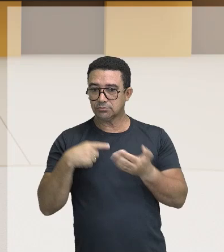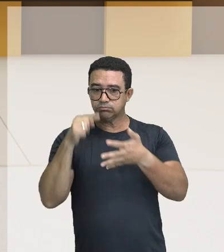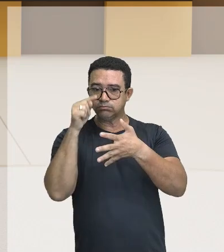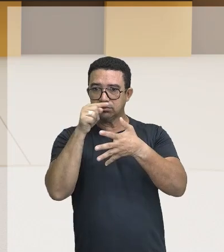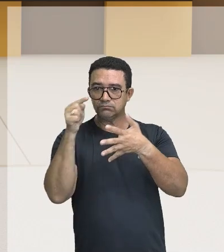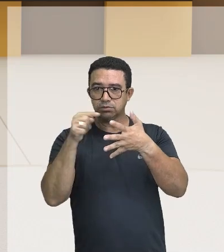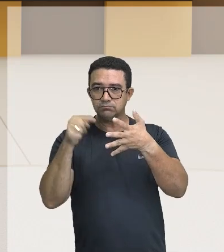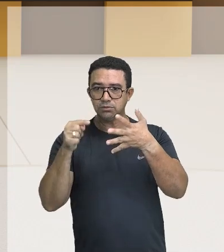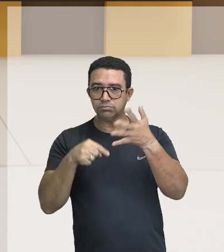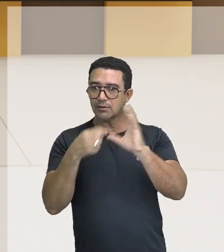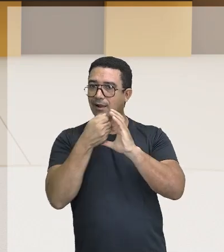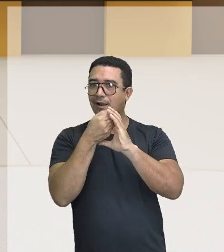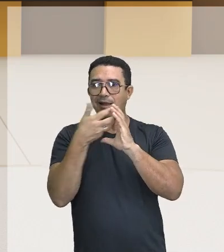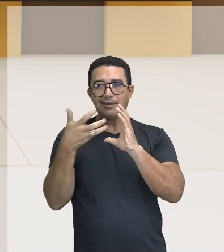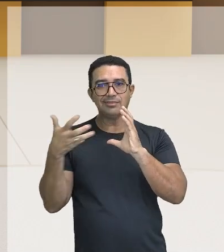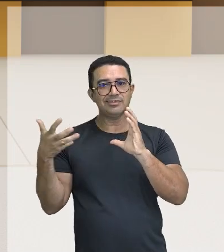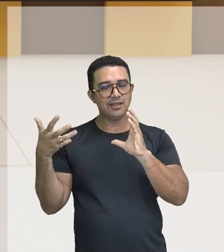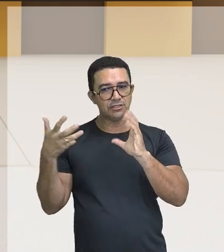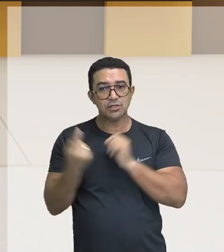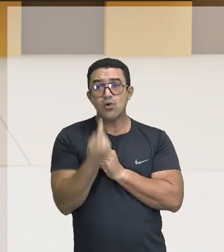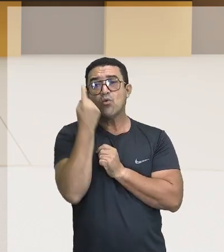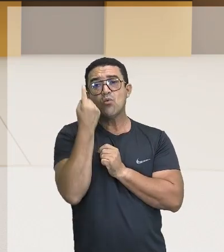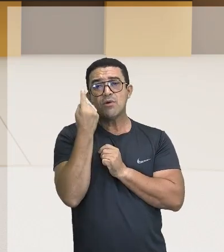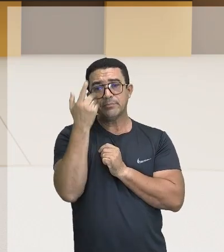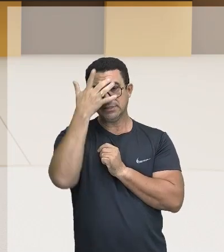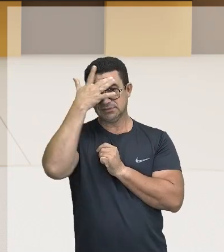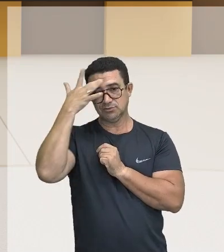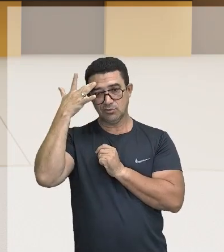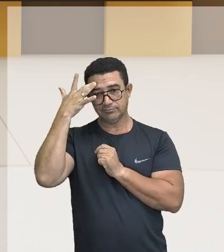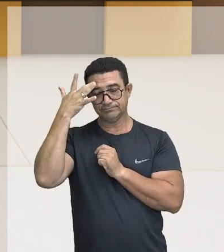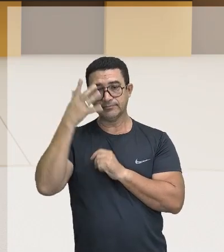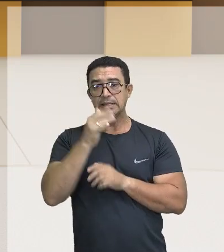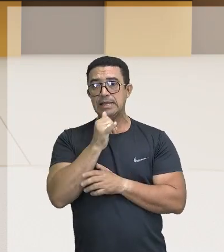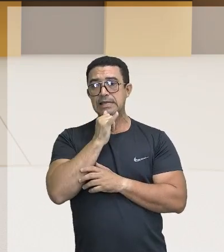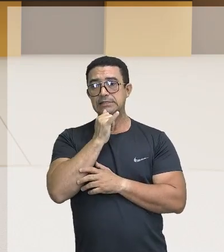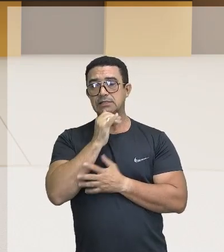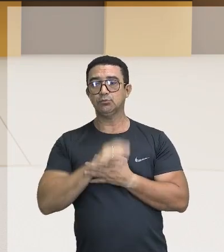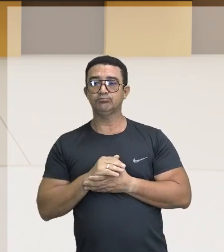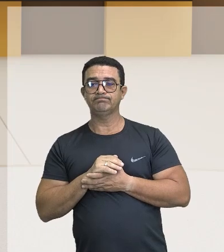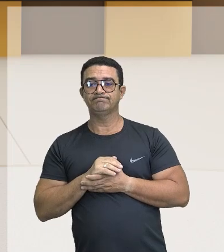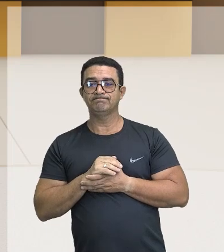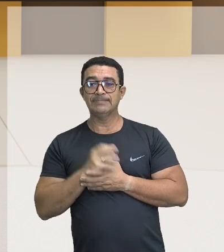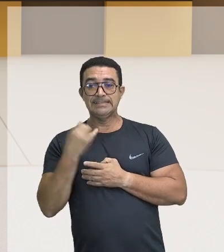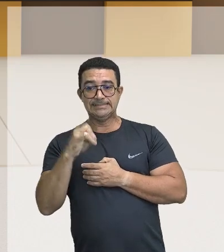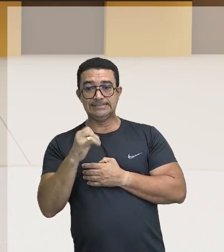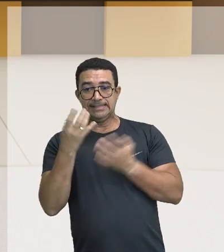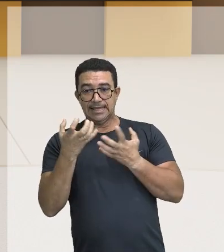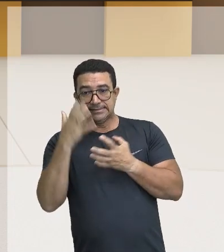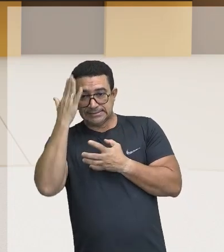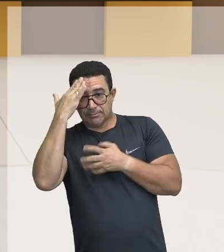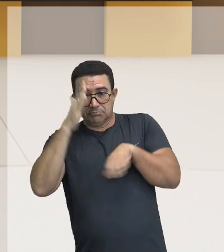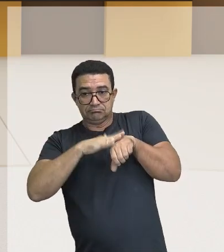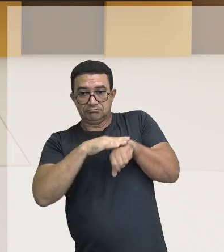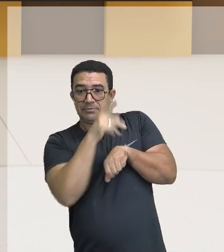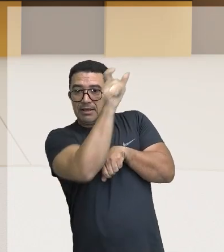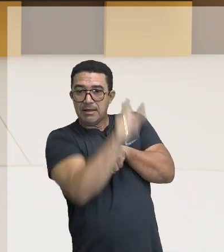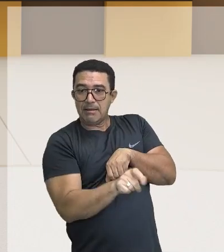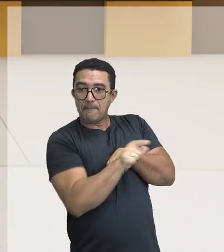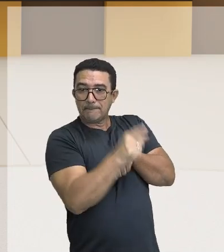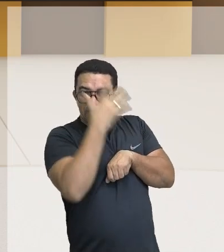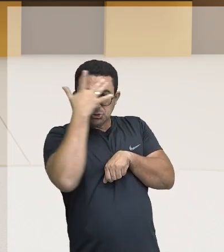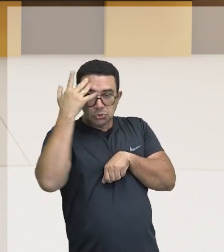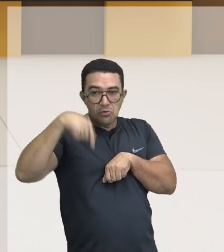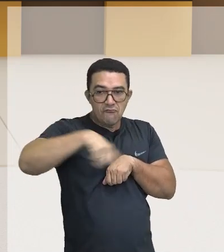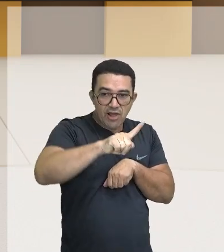várias características para uma única pessoa. Então, por exemplo, se a gente quiser saber se a pessoa vai de carro, vai a pé ou